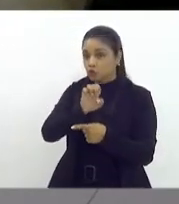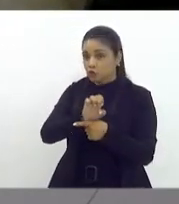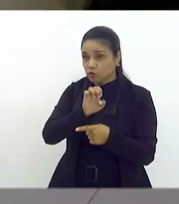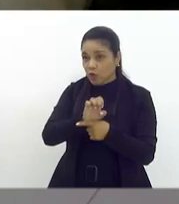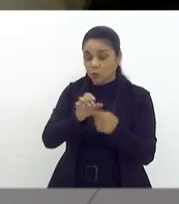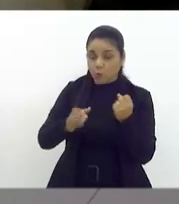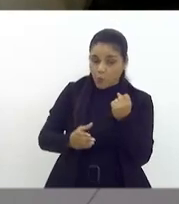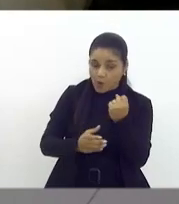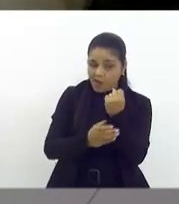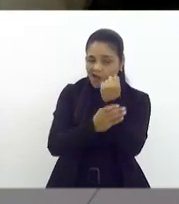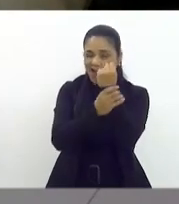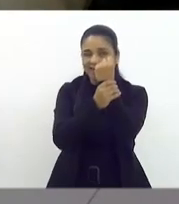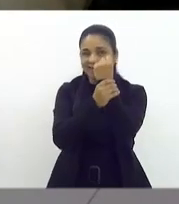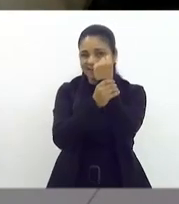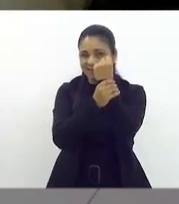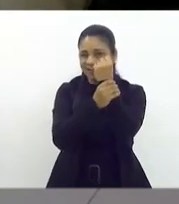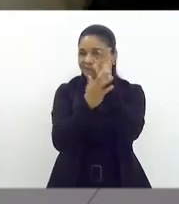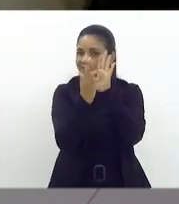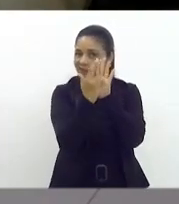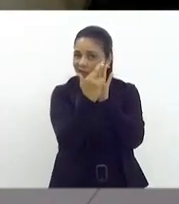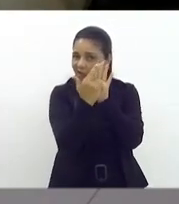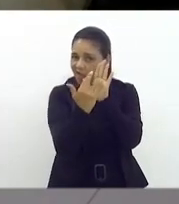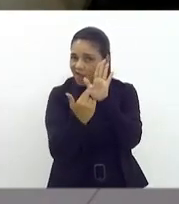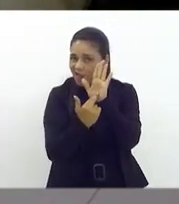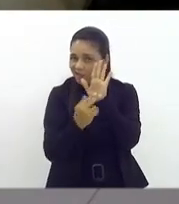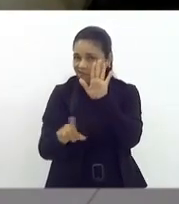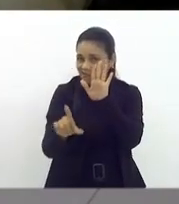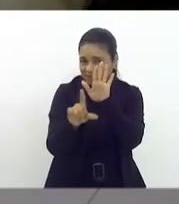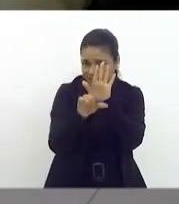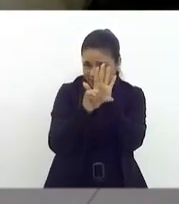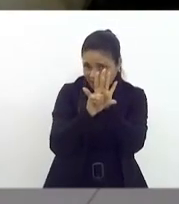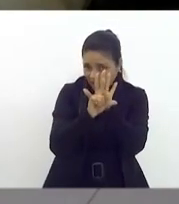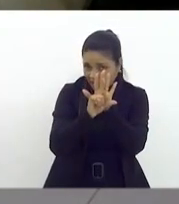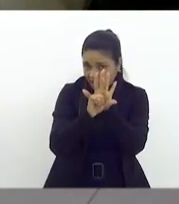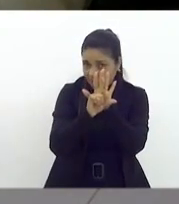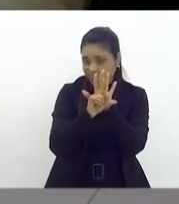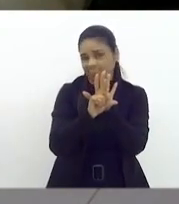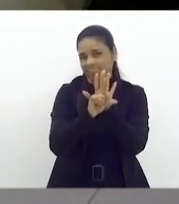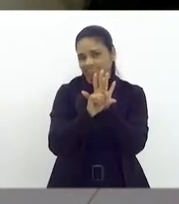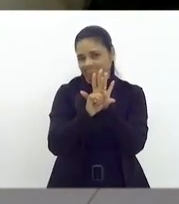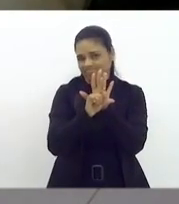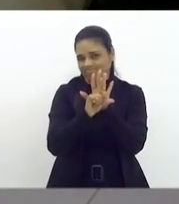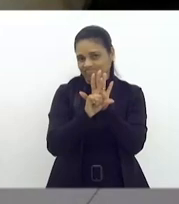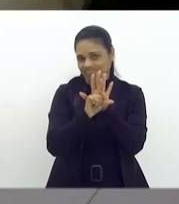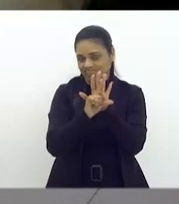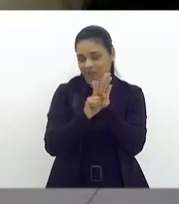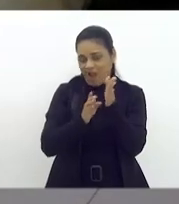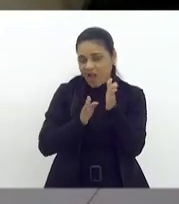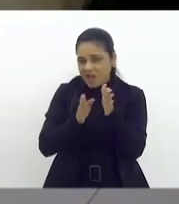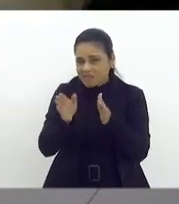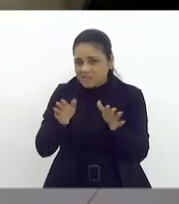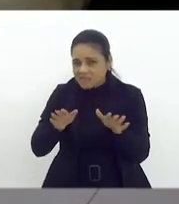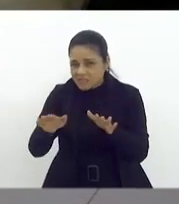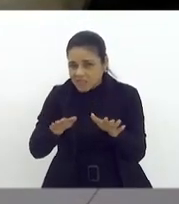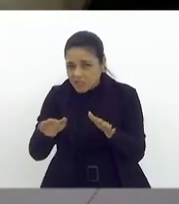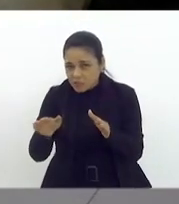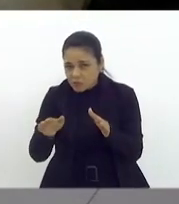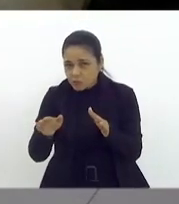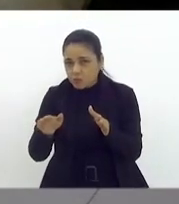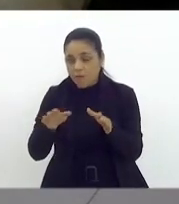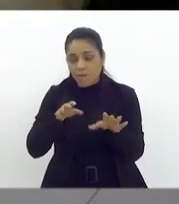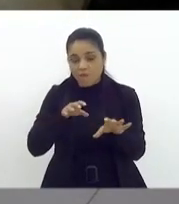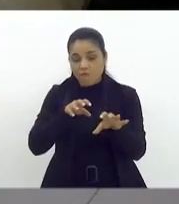deve garantir normas leis e processo a uma formação